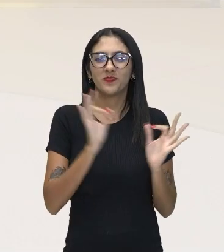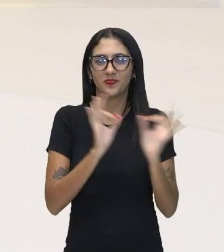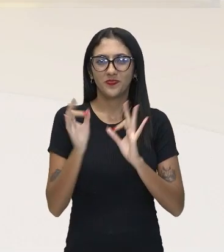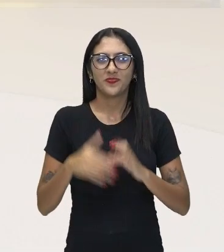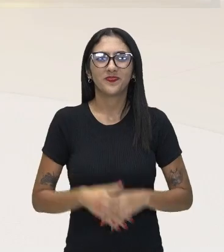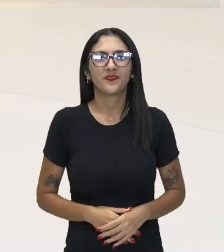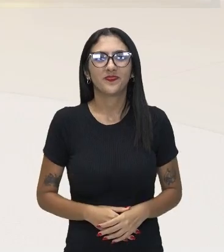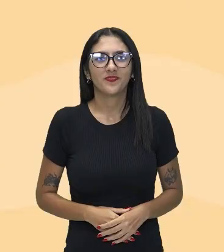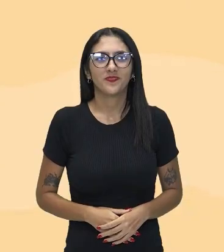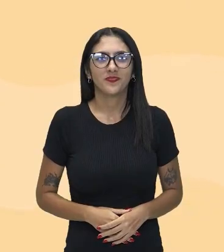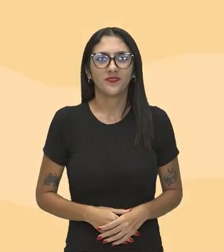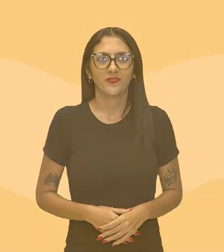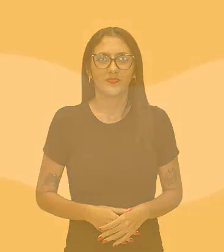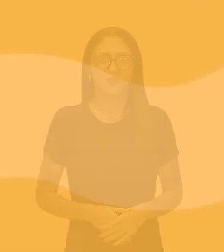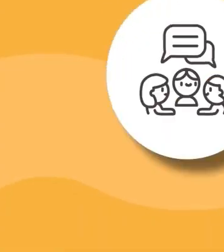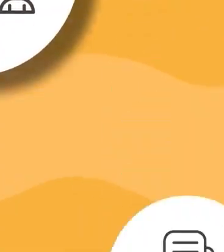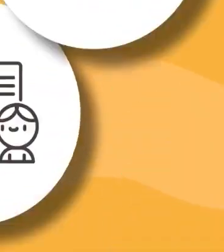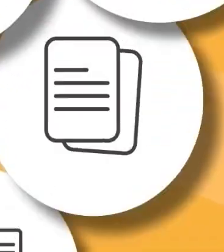vai começar.